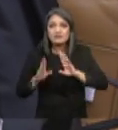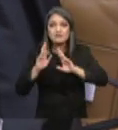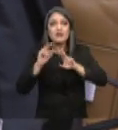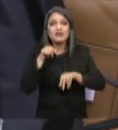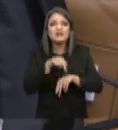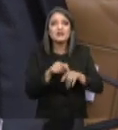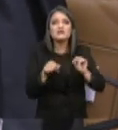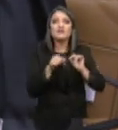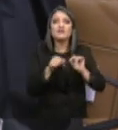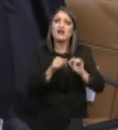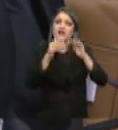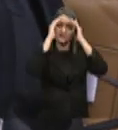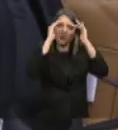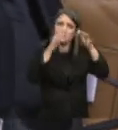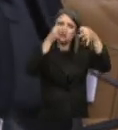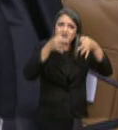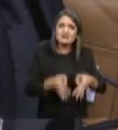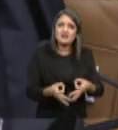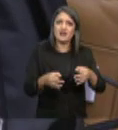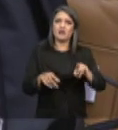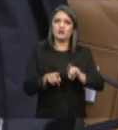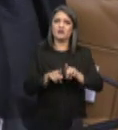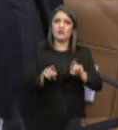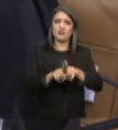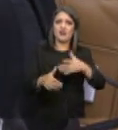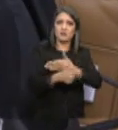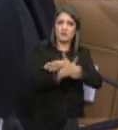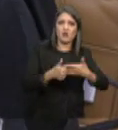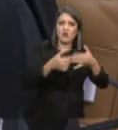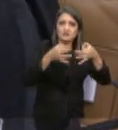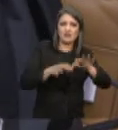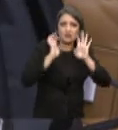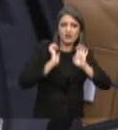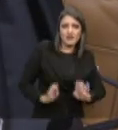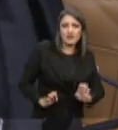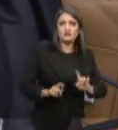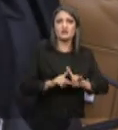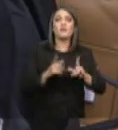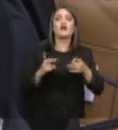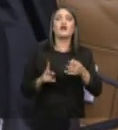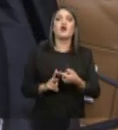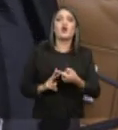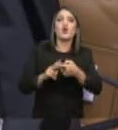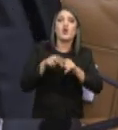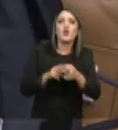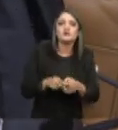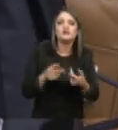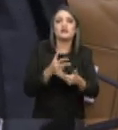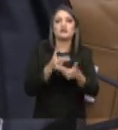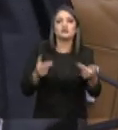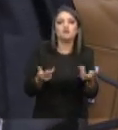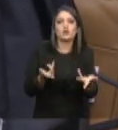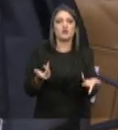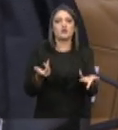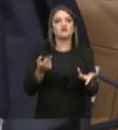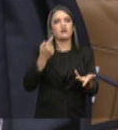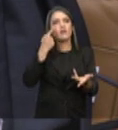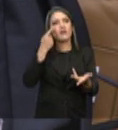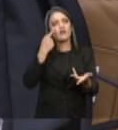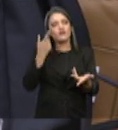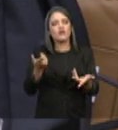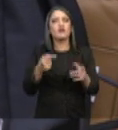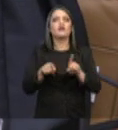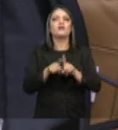o Gil e probidade para reconhecer balizas corrigir desvios e realizar os deveres